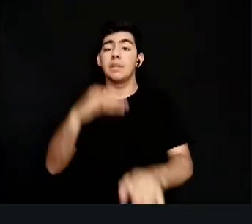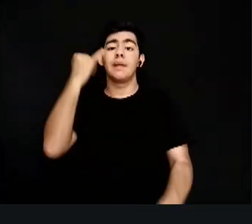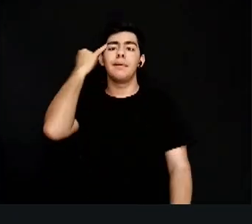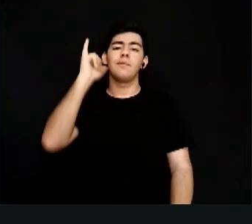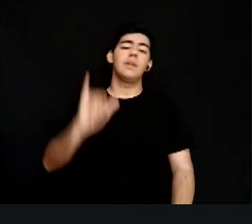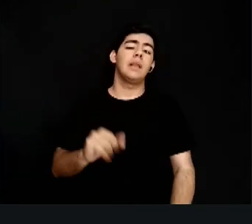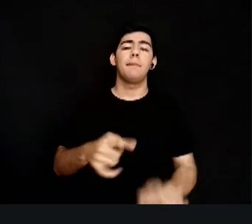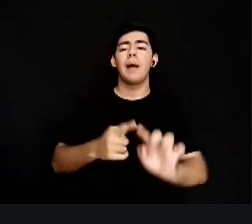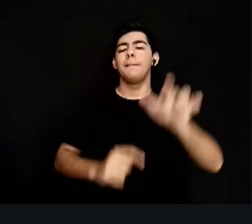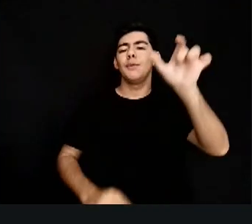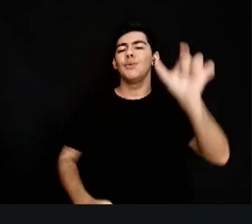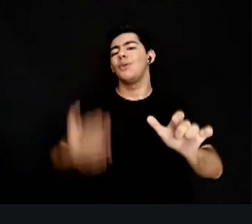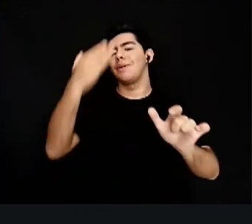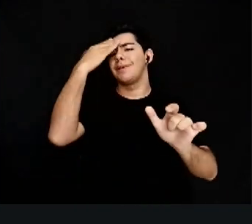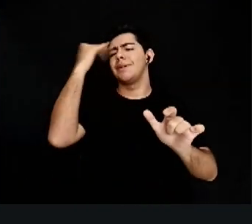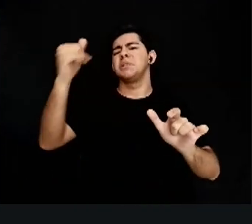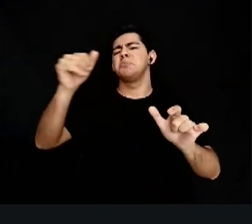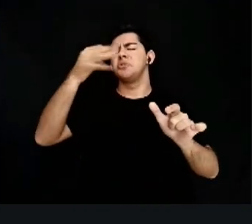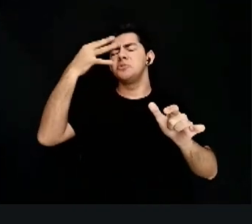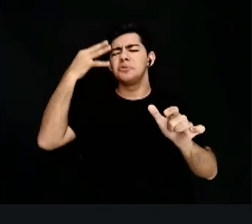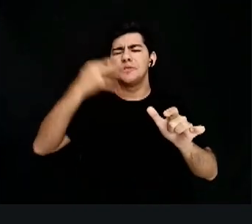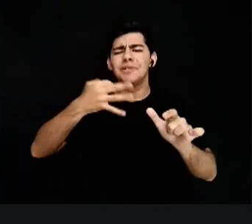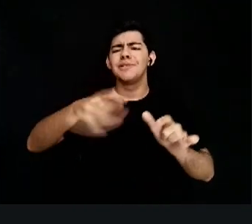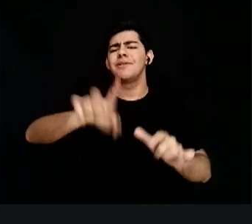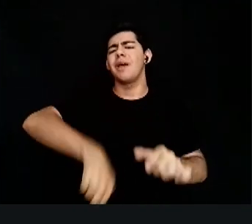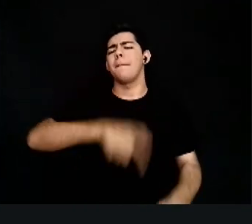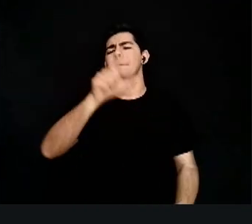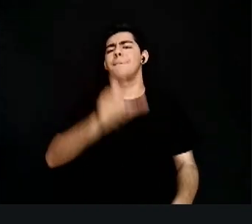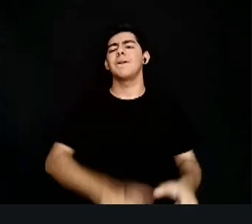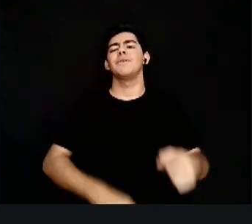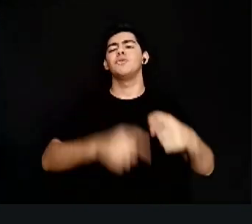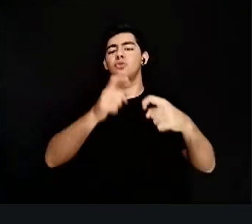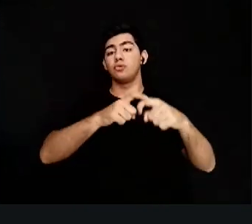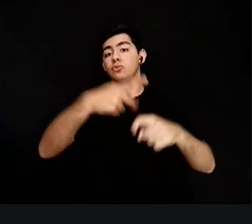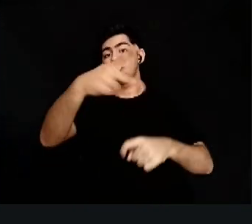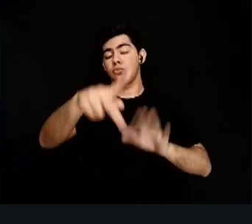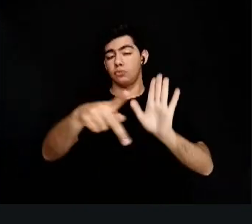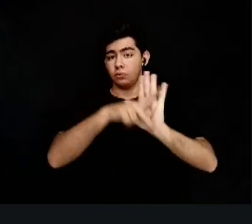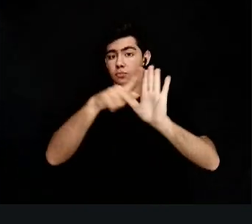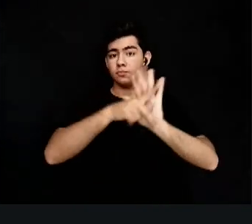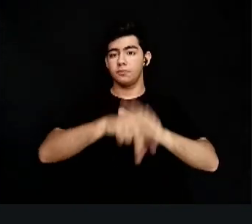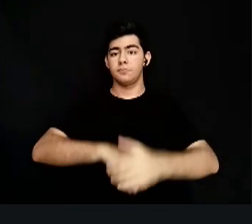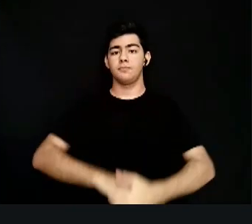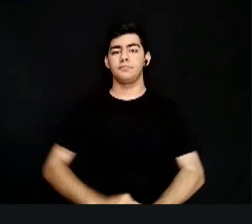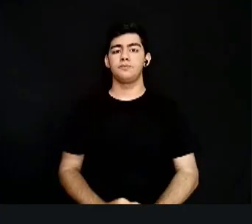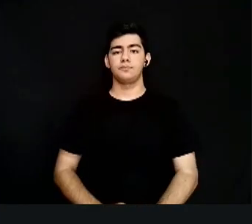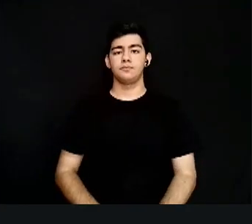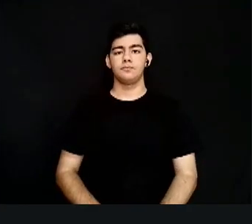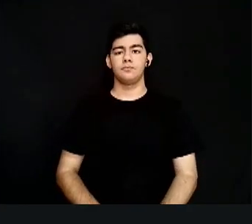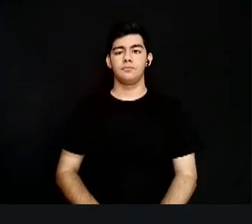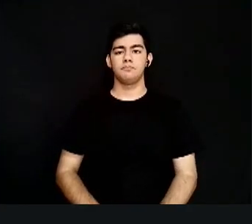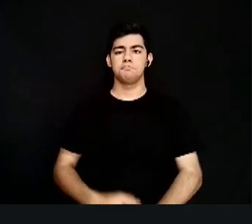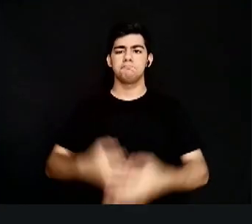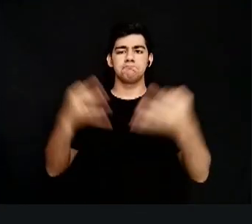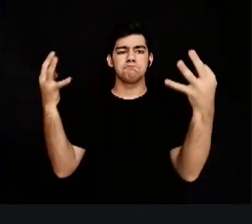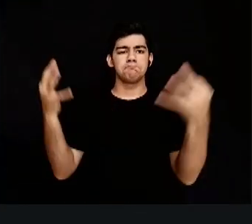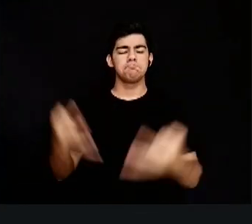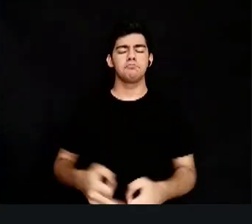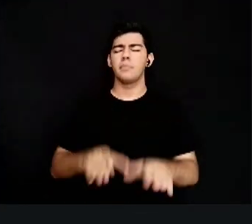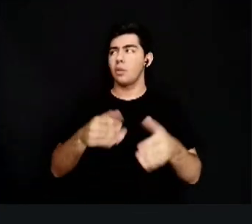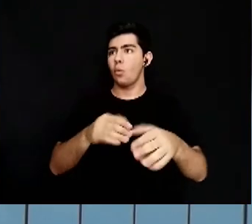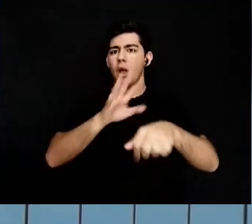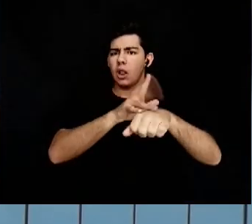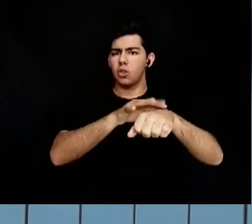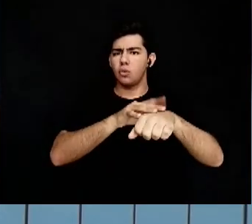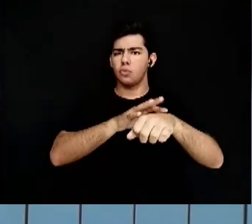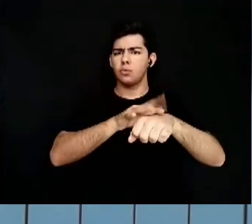anticoagulantes. E isso quem vai saber indicar melhor é o seu médico, né? Perfeito.